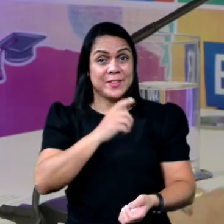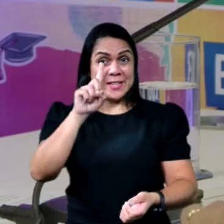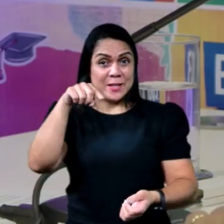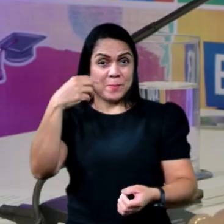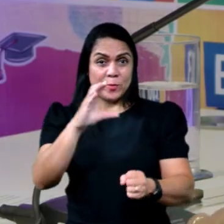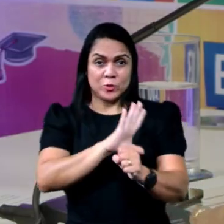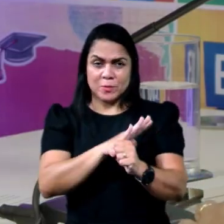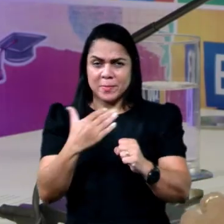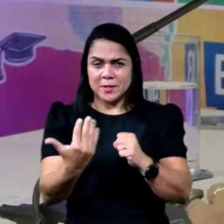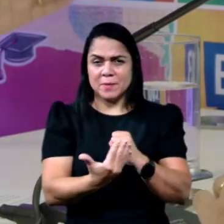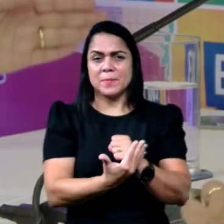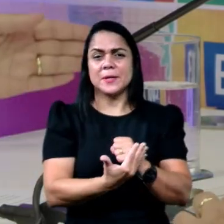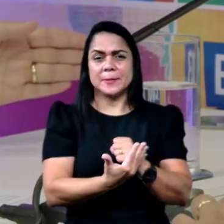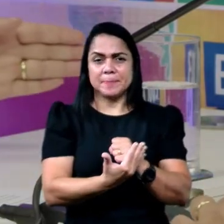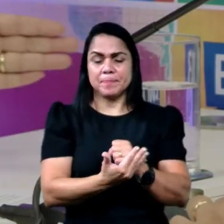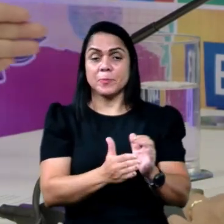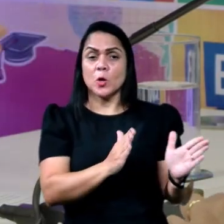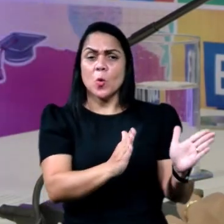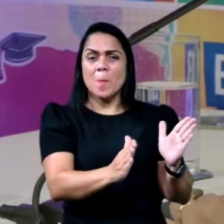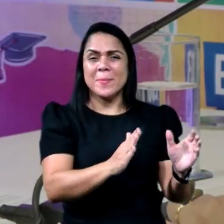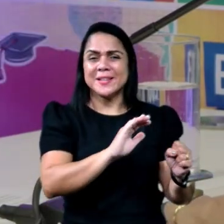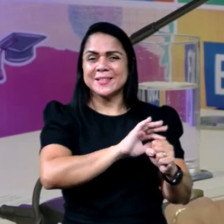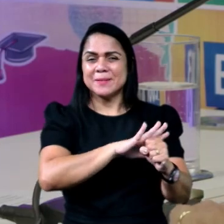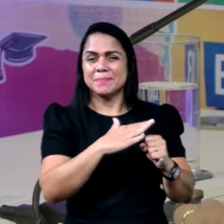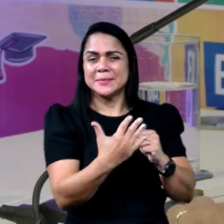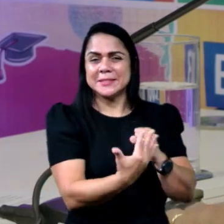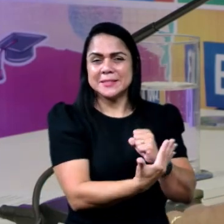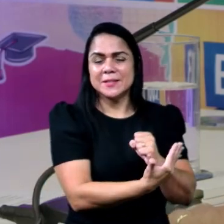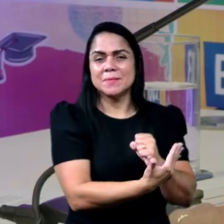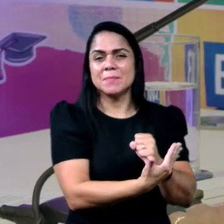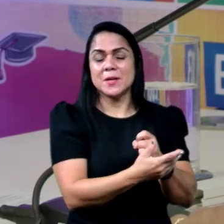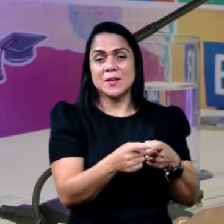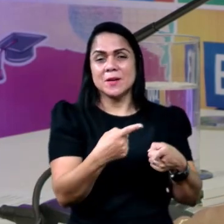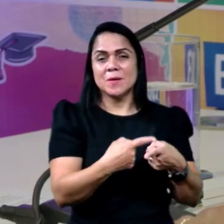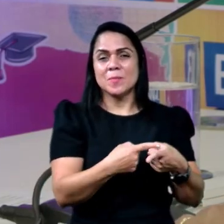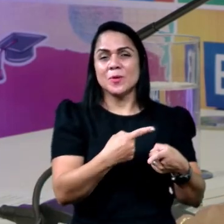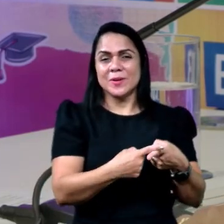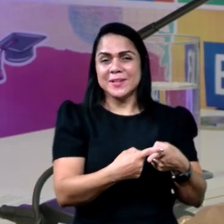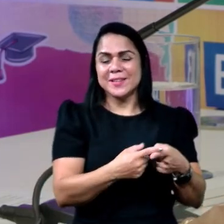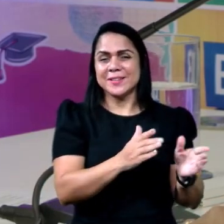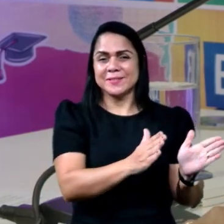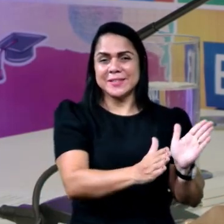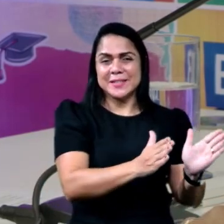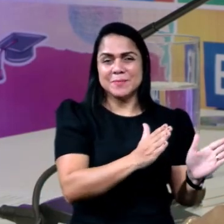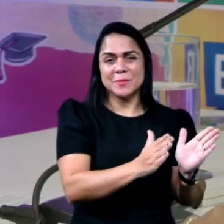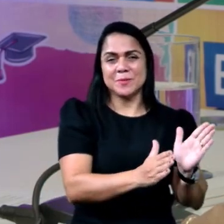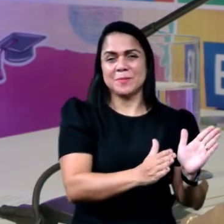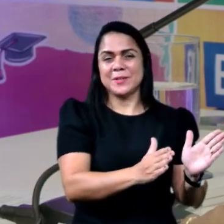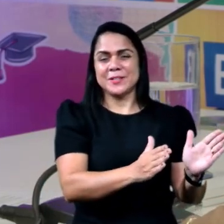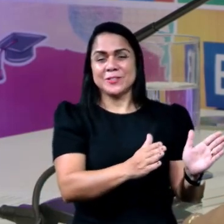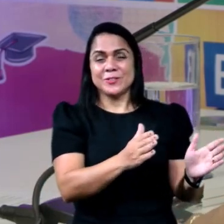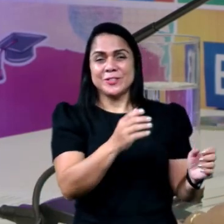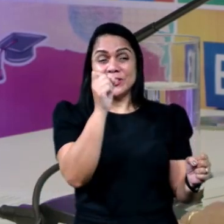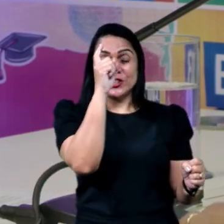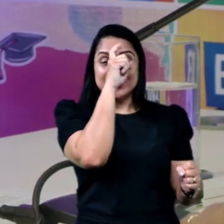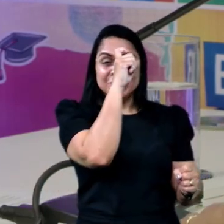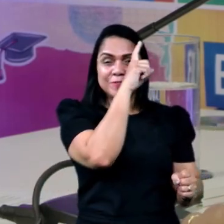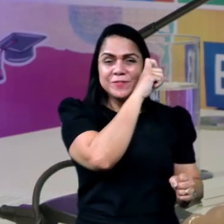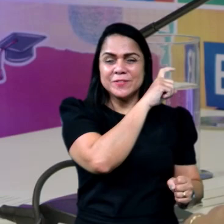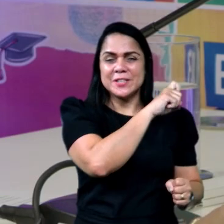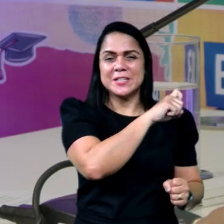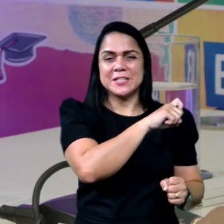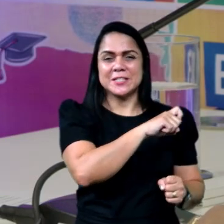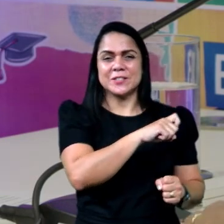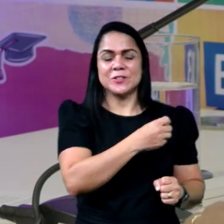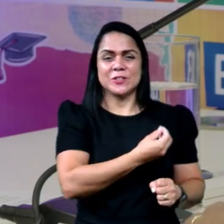um pouquinho no período da pandemia, porque aquele momento dramático que nós estávamos todos vivendo,